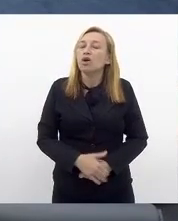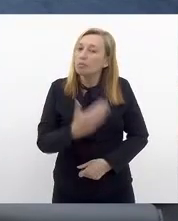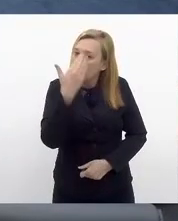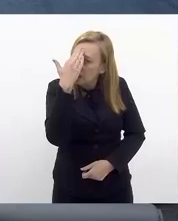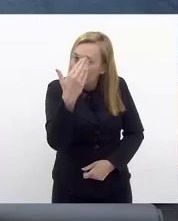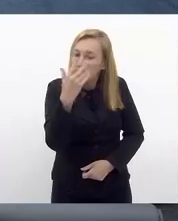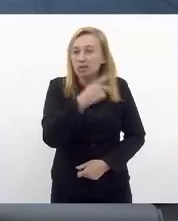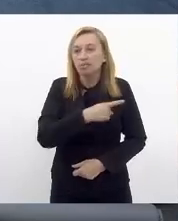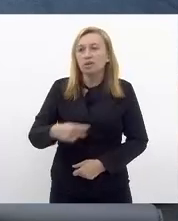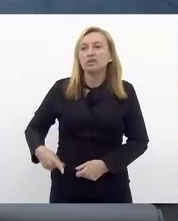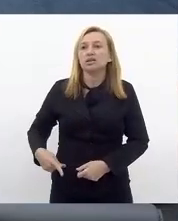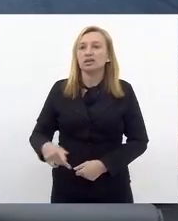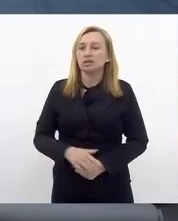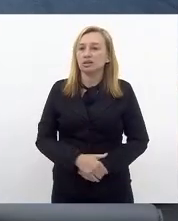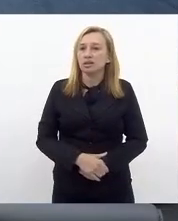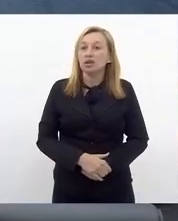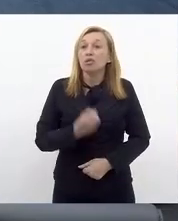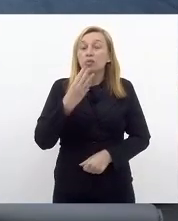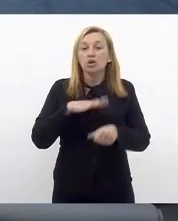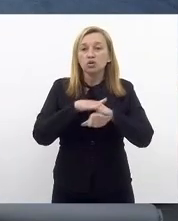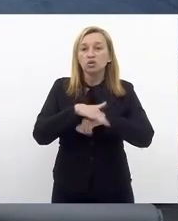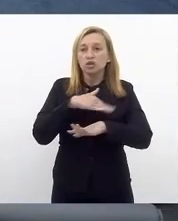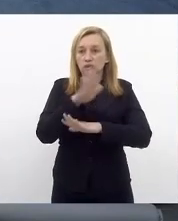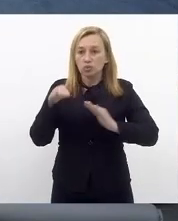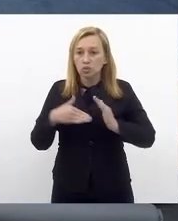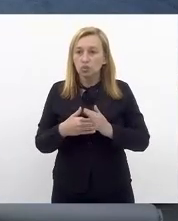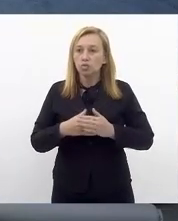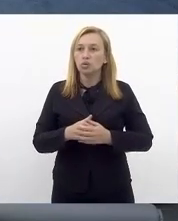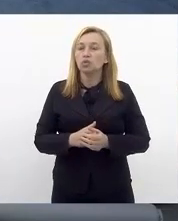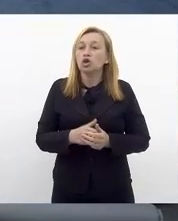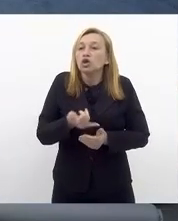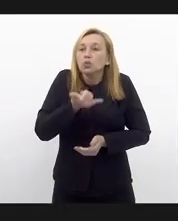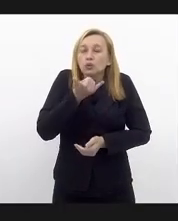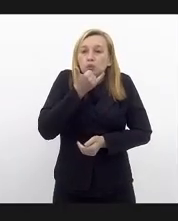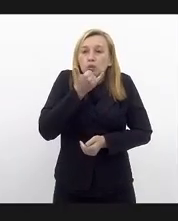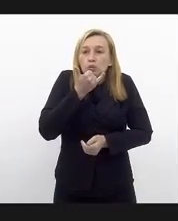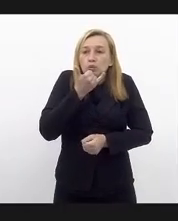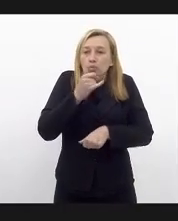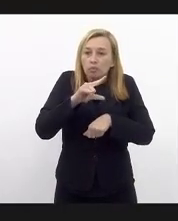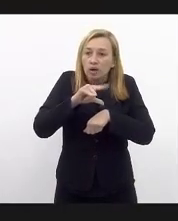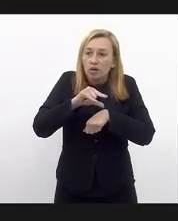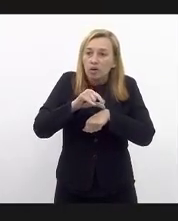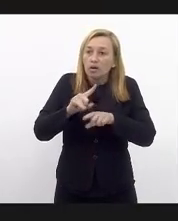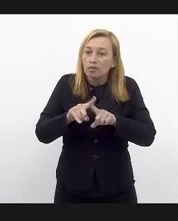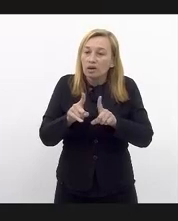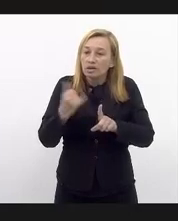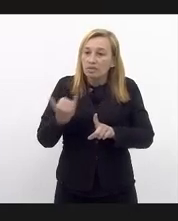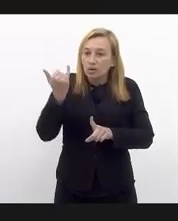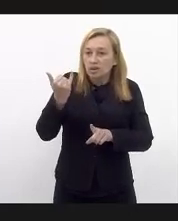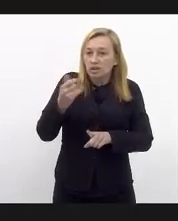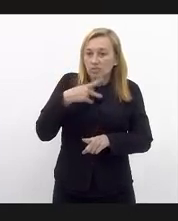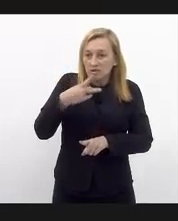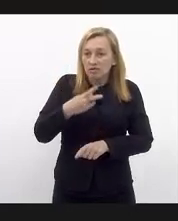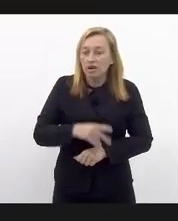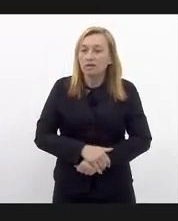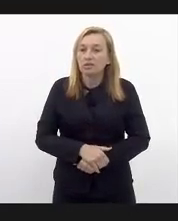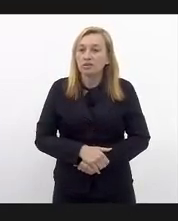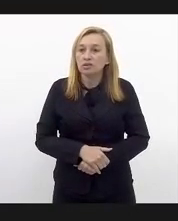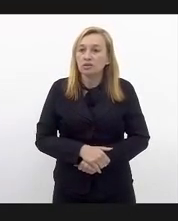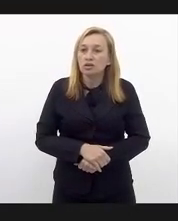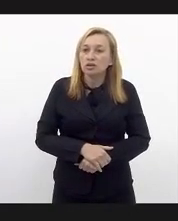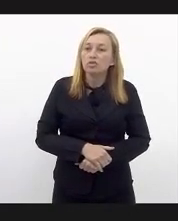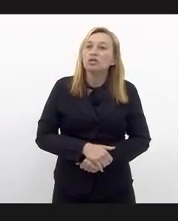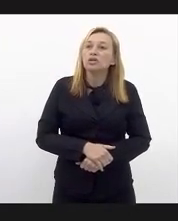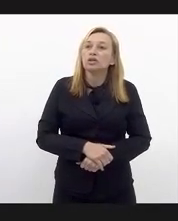obrigado Presidente Boa noite a todos Olha desculpa avançado da hora mas se faz necessário a minha palavra é